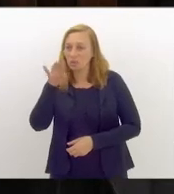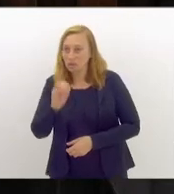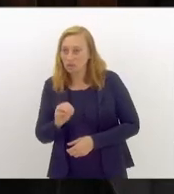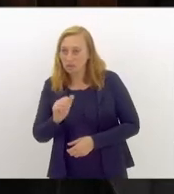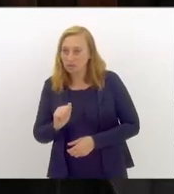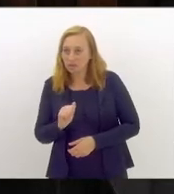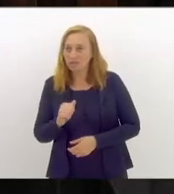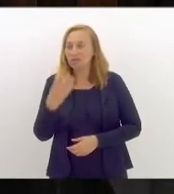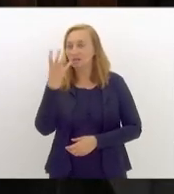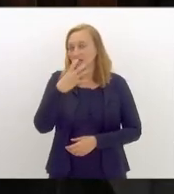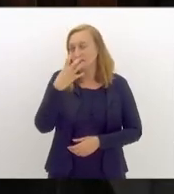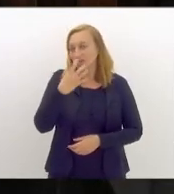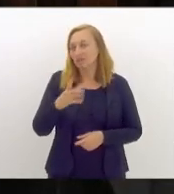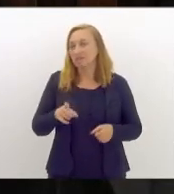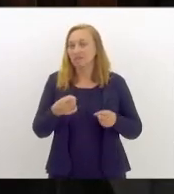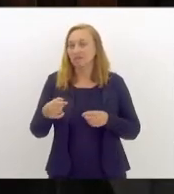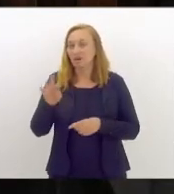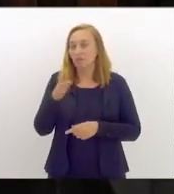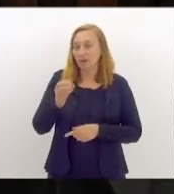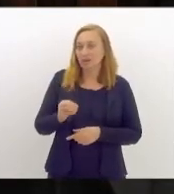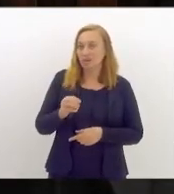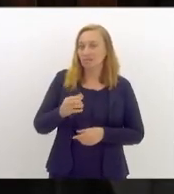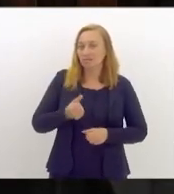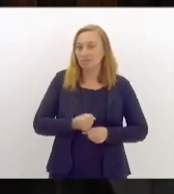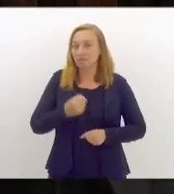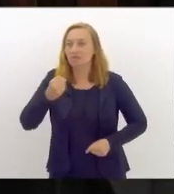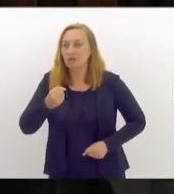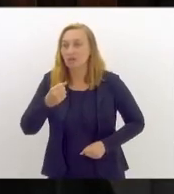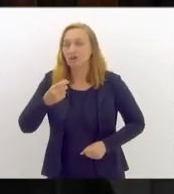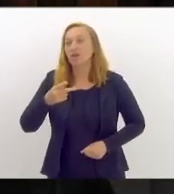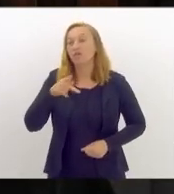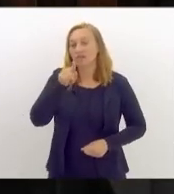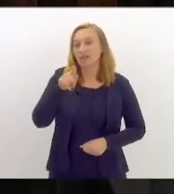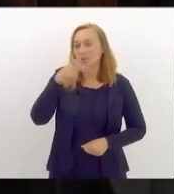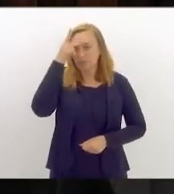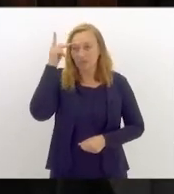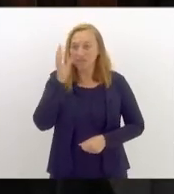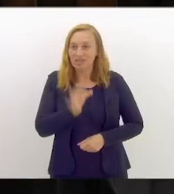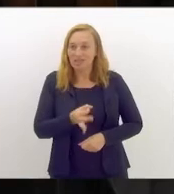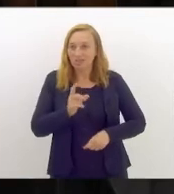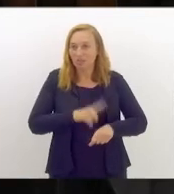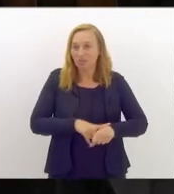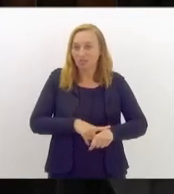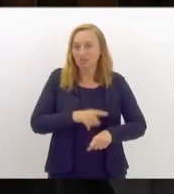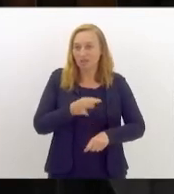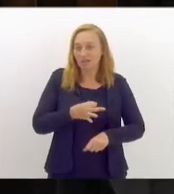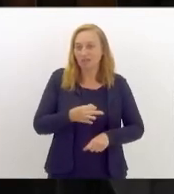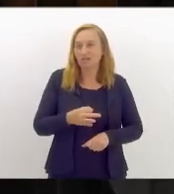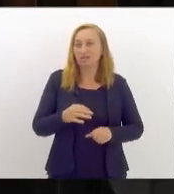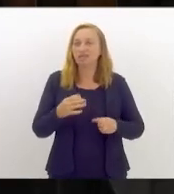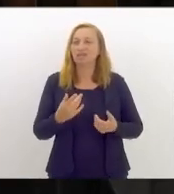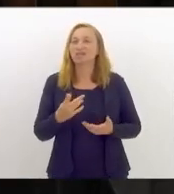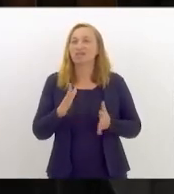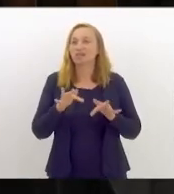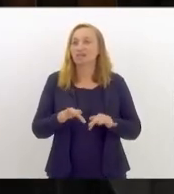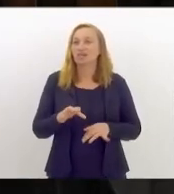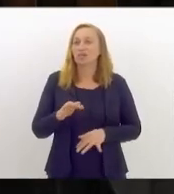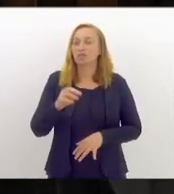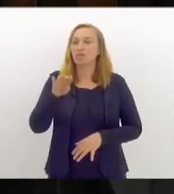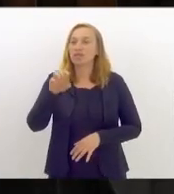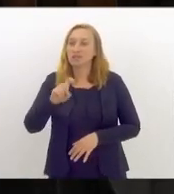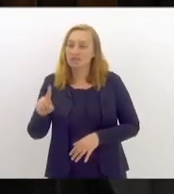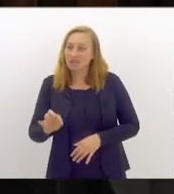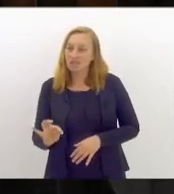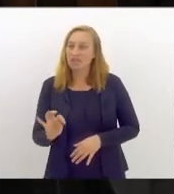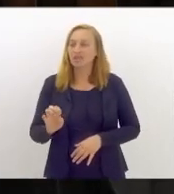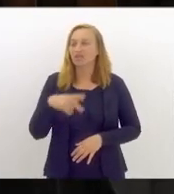é uma canção de Roberto Carlos você é a pessoa certa nos momentos incertos me despeço citando Mozart que diz